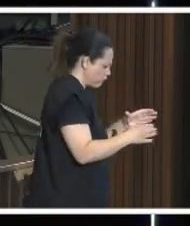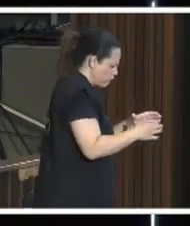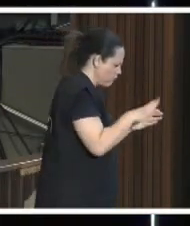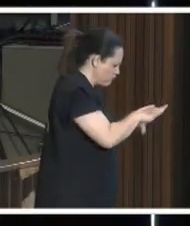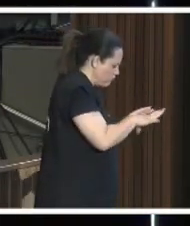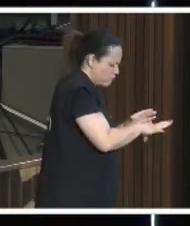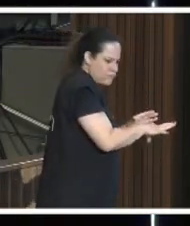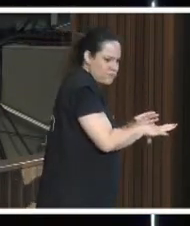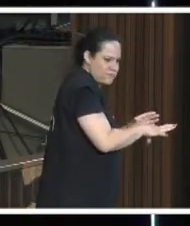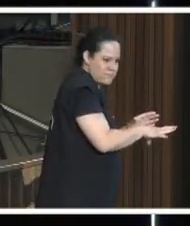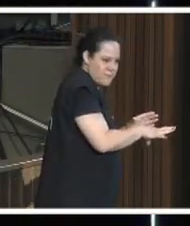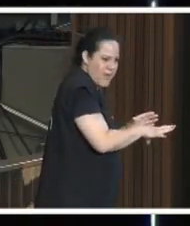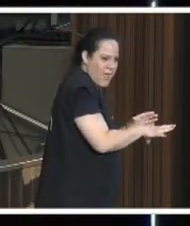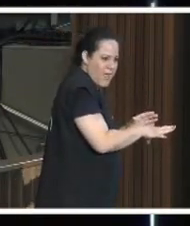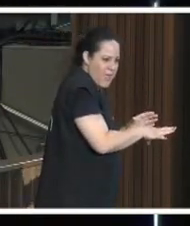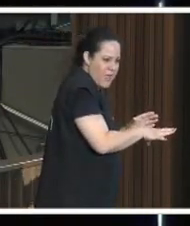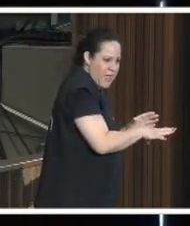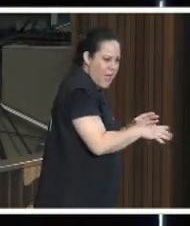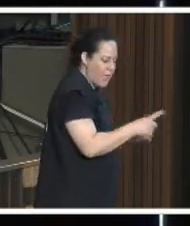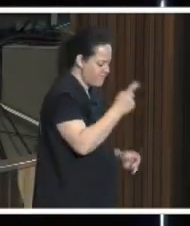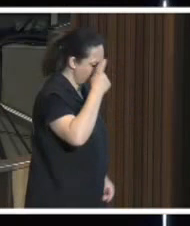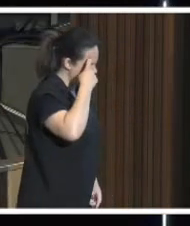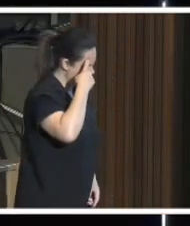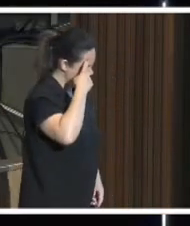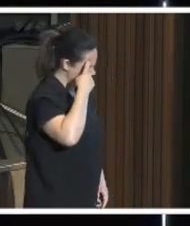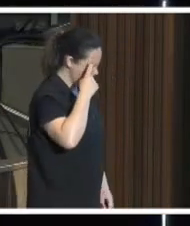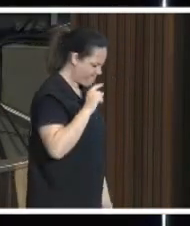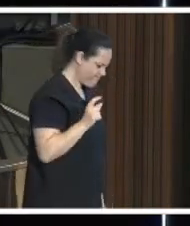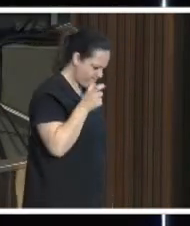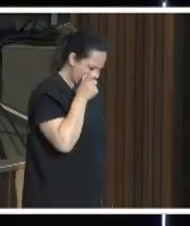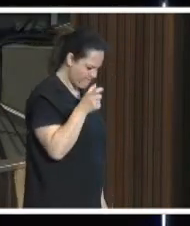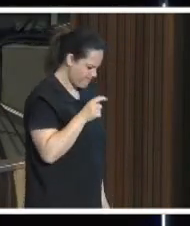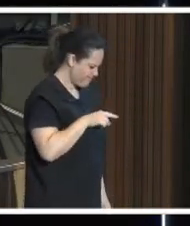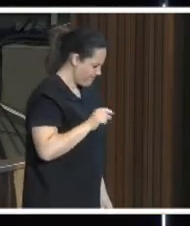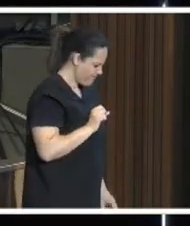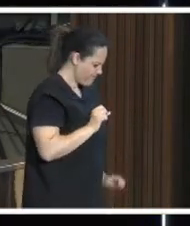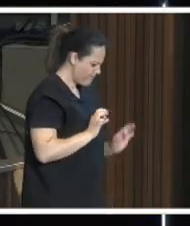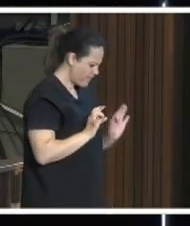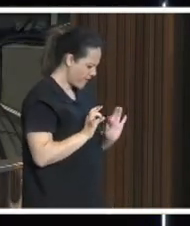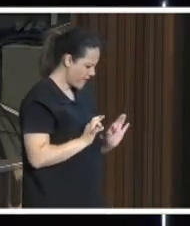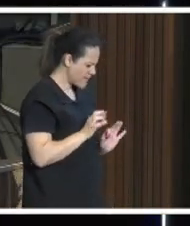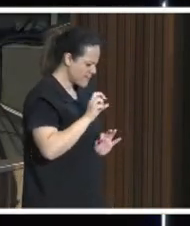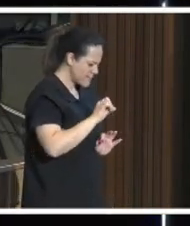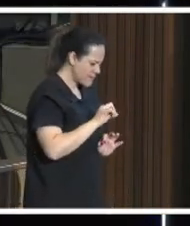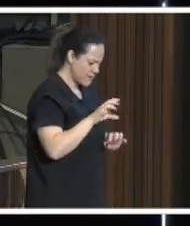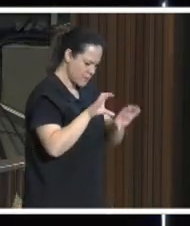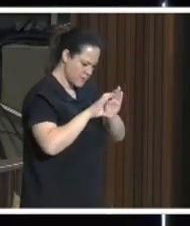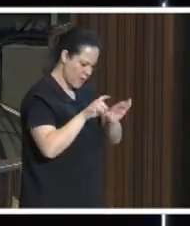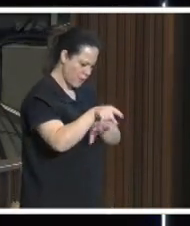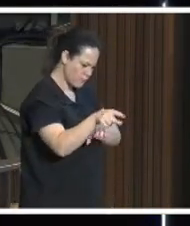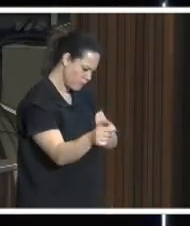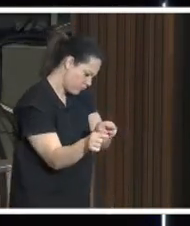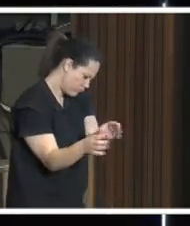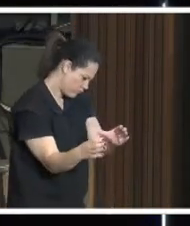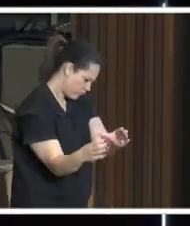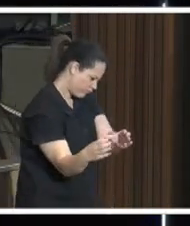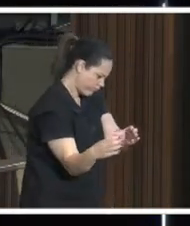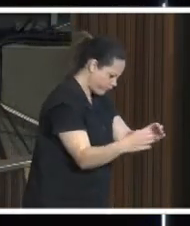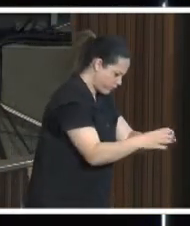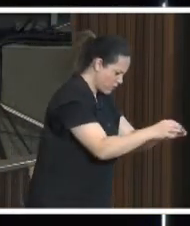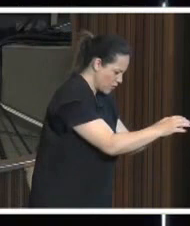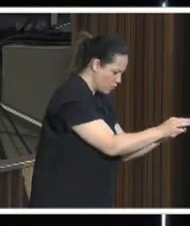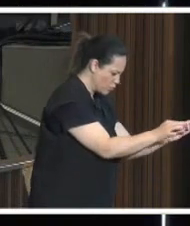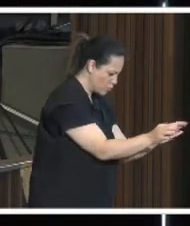casa. E depois eu vou me concentrar naquilo que eu vou trabalhar. Se é o céu, eu vou começar a montar o céu, e assim